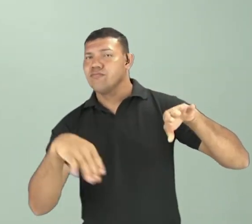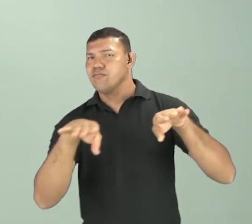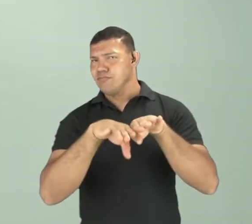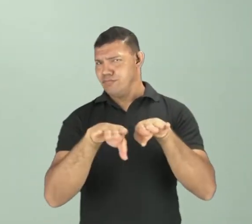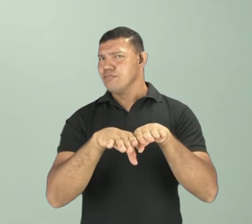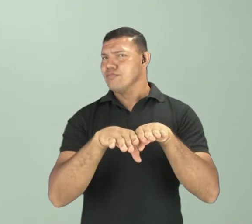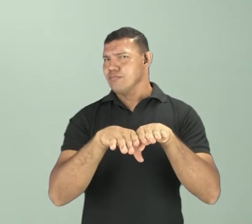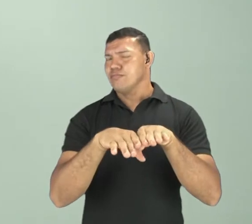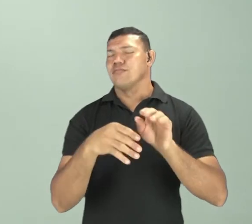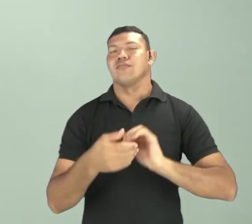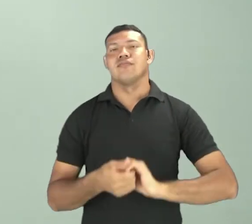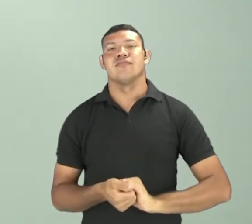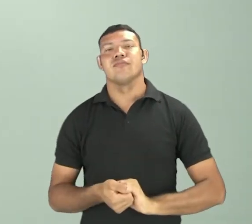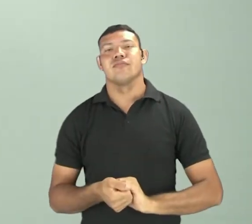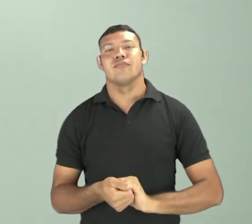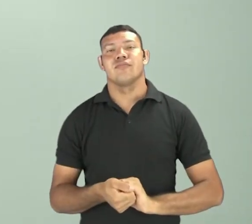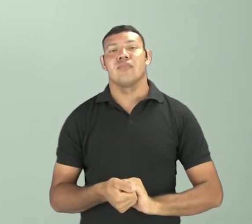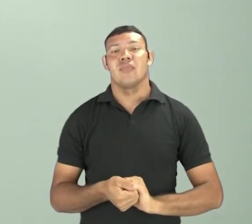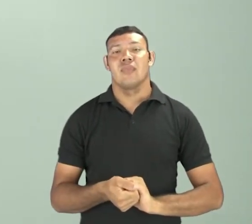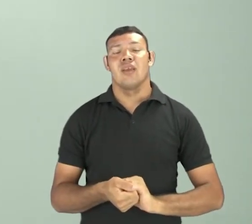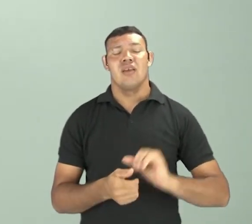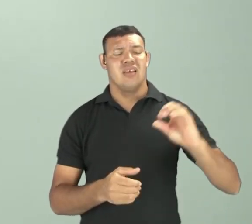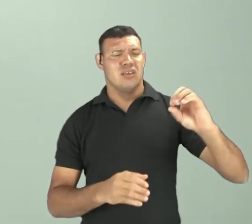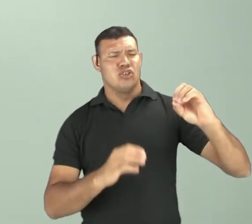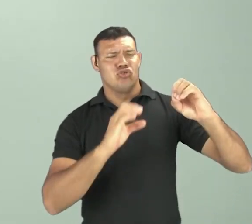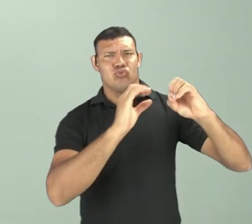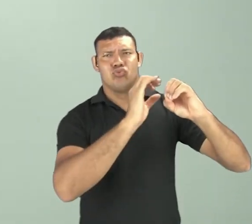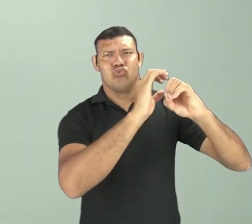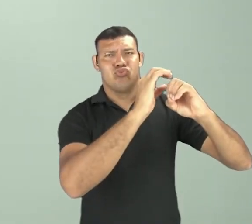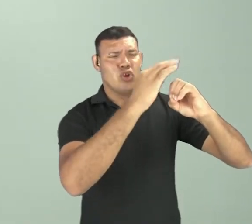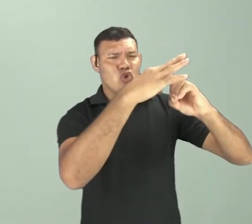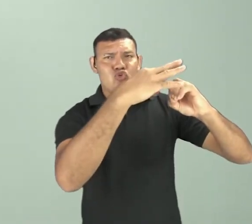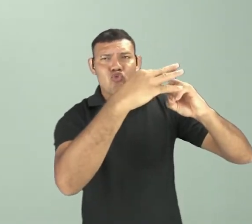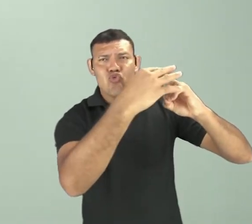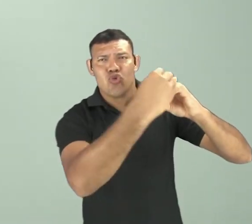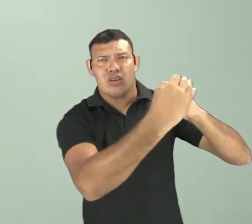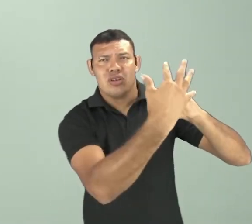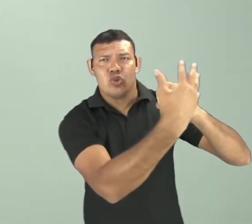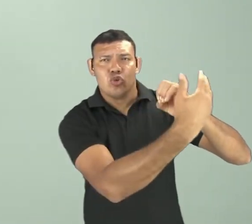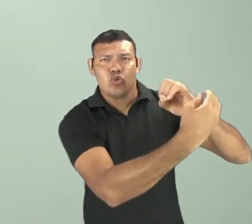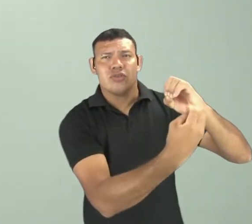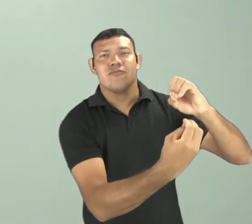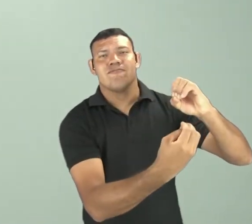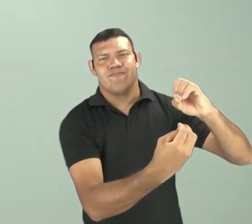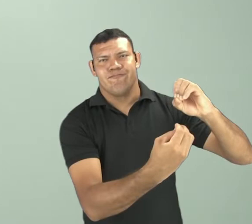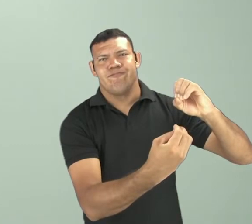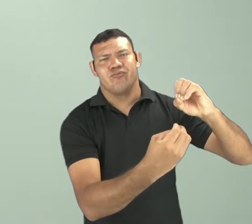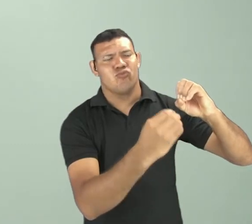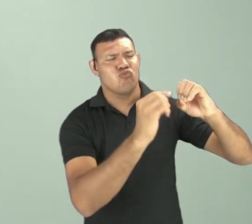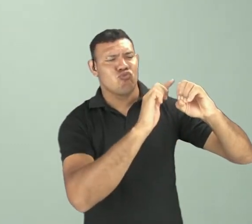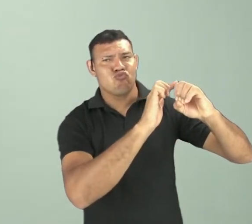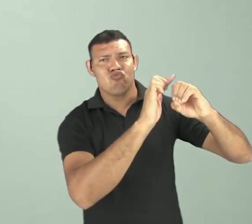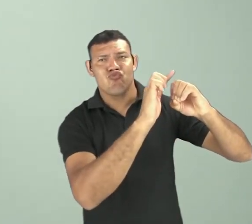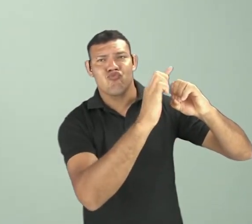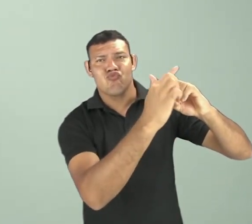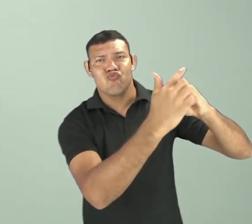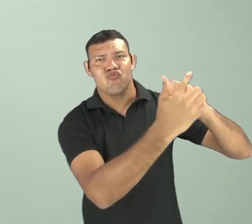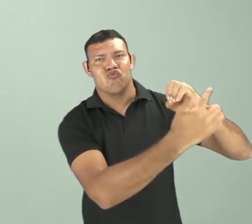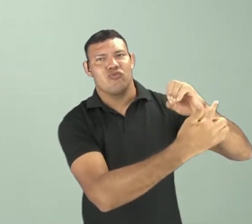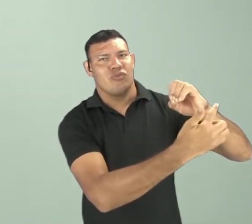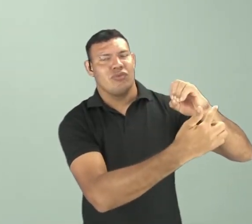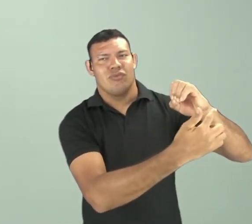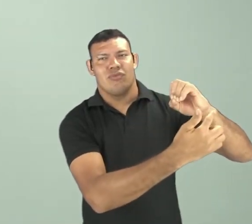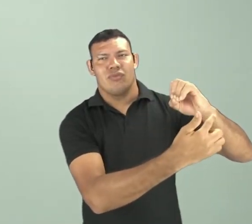Então, destruindo a camada de ozônio significa, então, que o planeta vai ficar